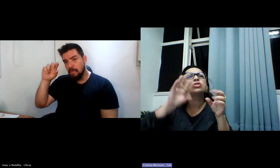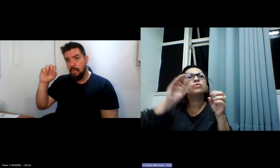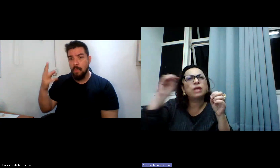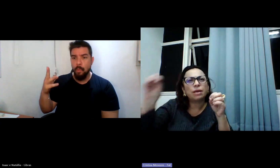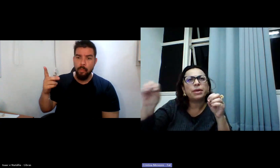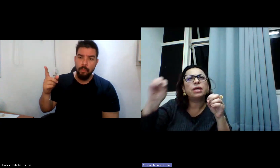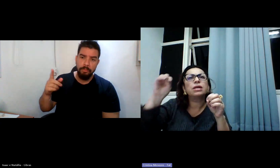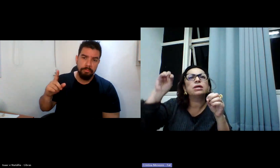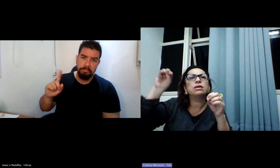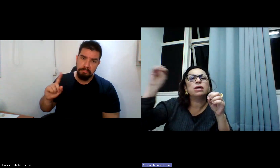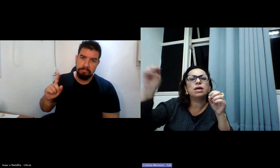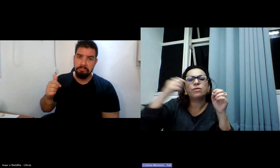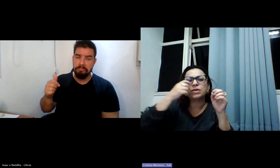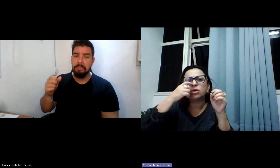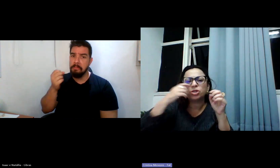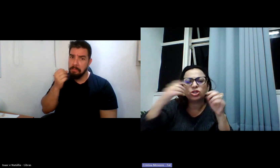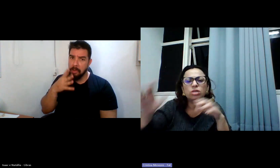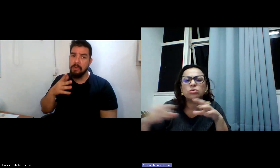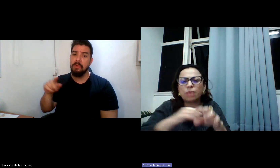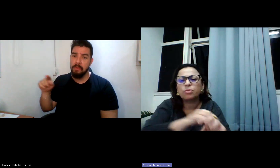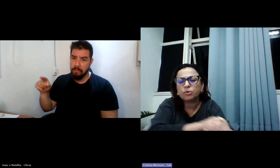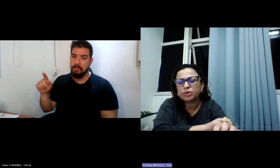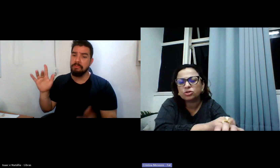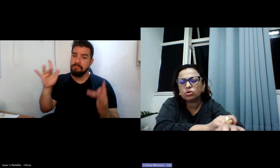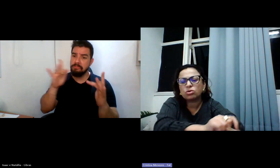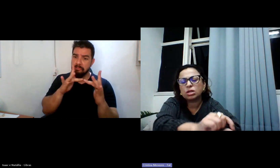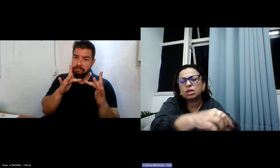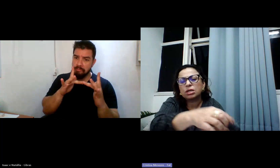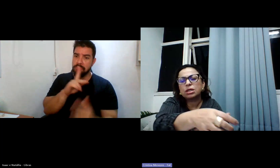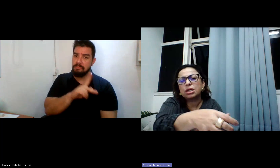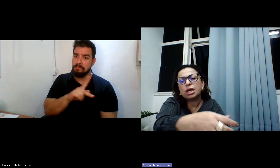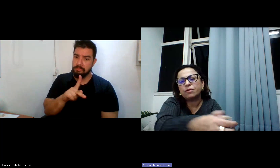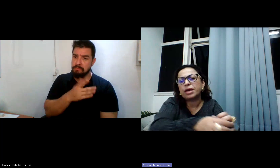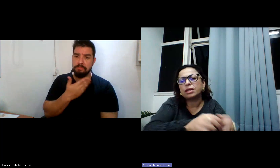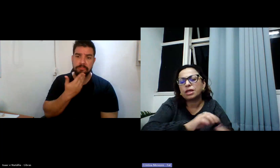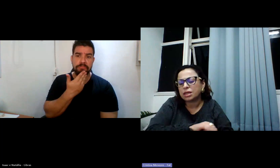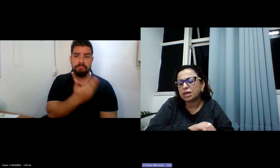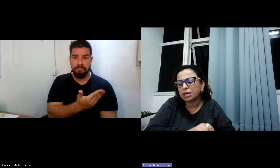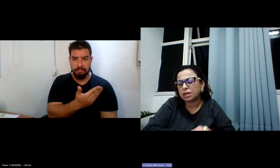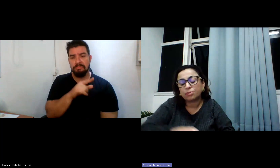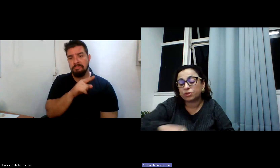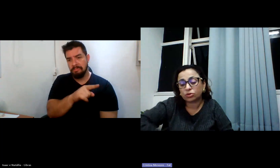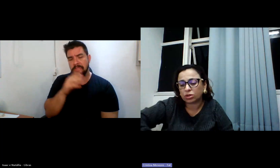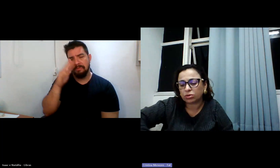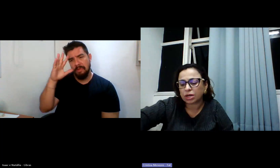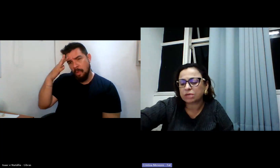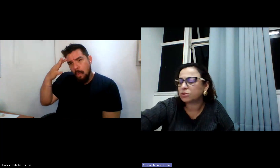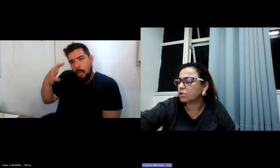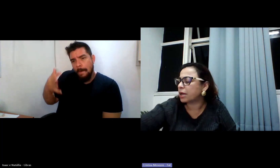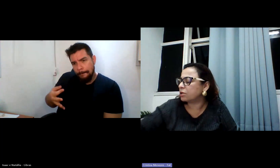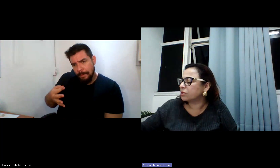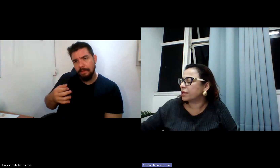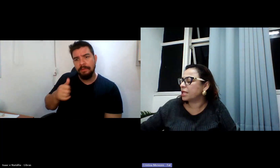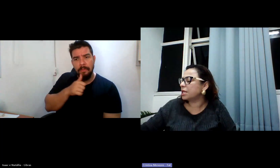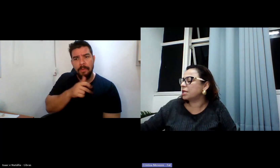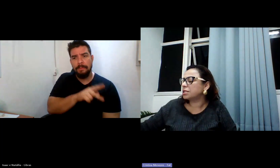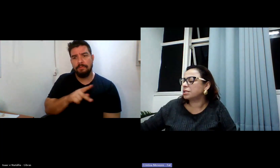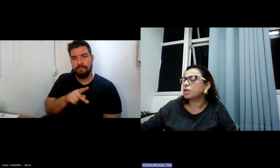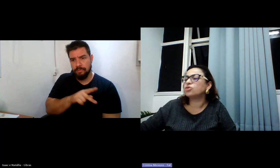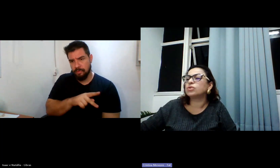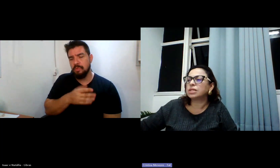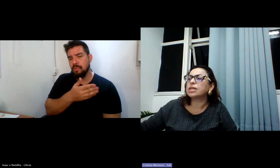eu acho que vale a pena fazer o pedido, né, para o professor, e ele vai entender, né, a professora, no caso, a professora Marisa, vai